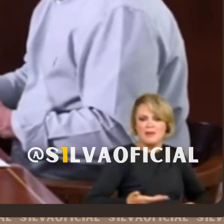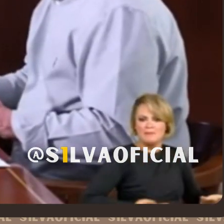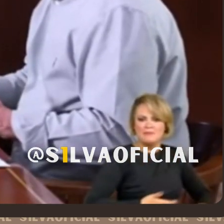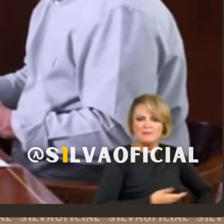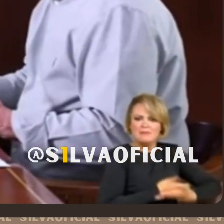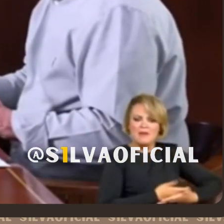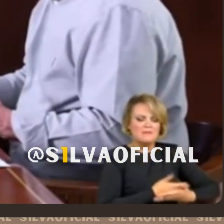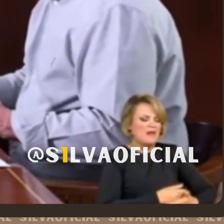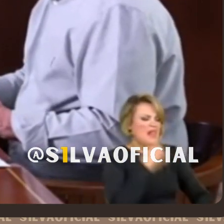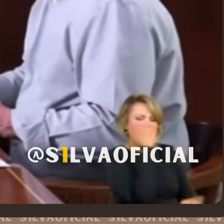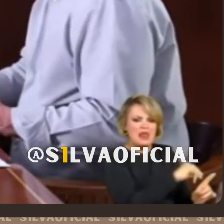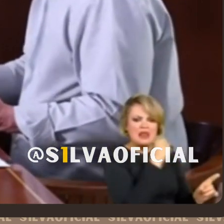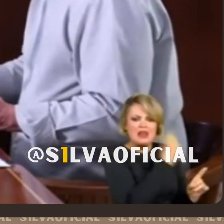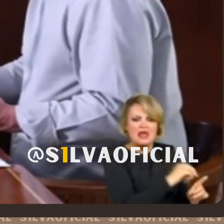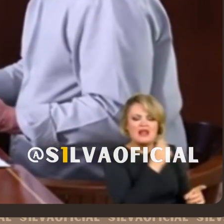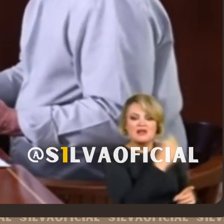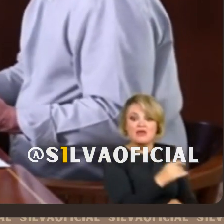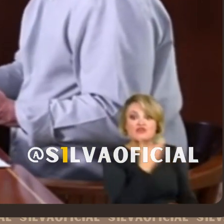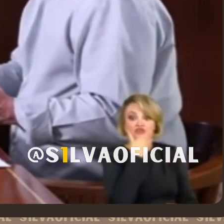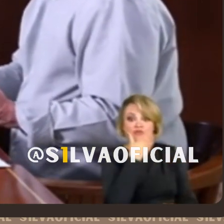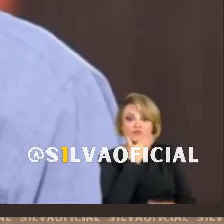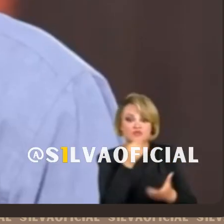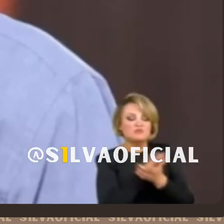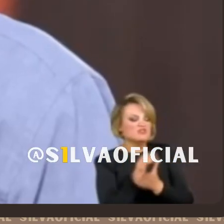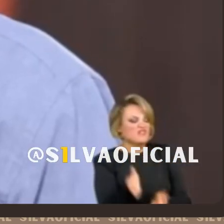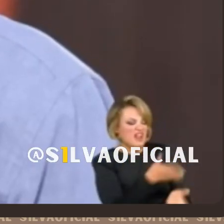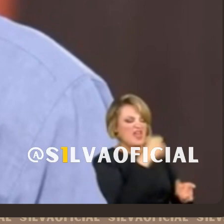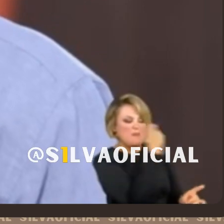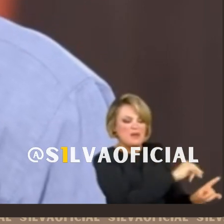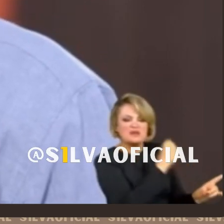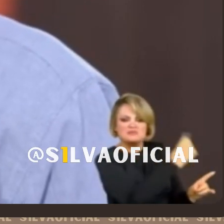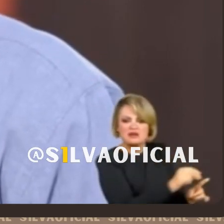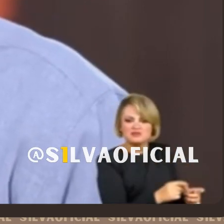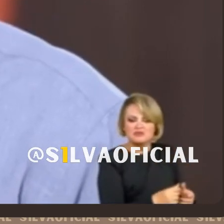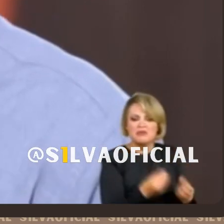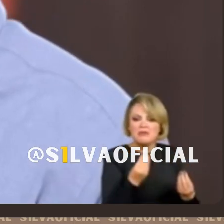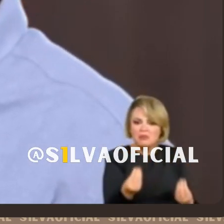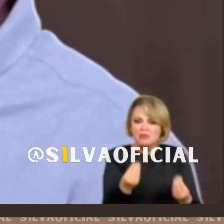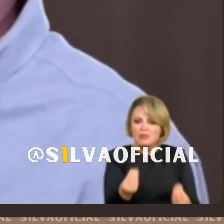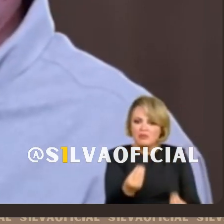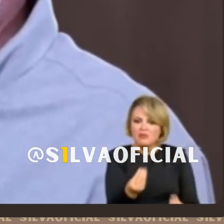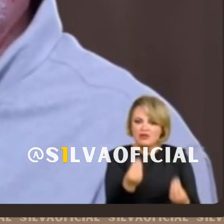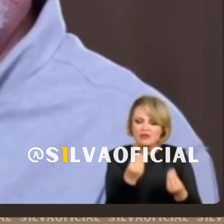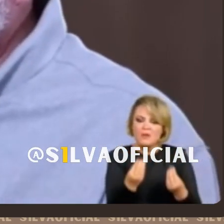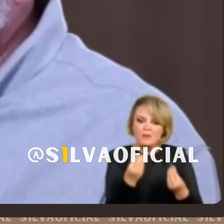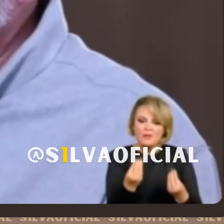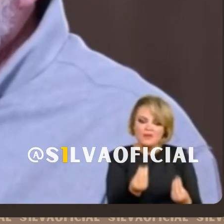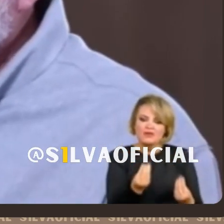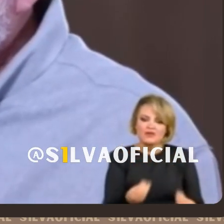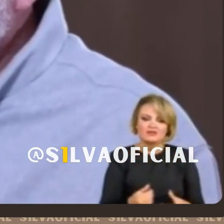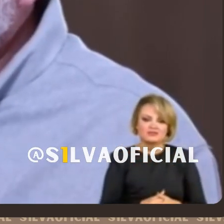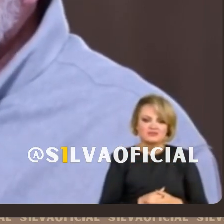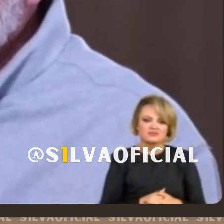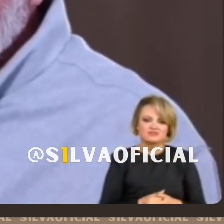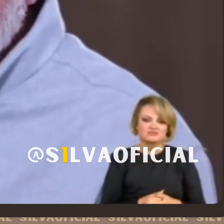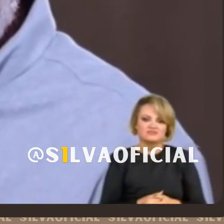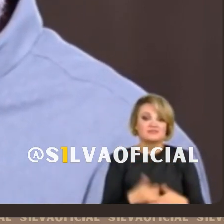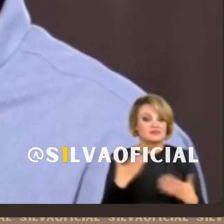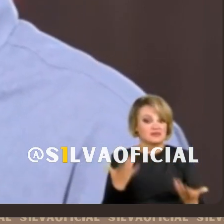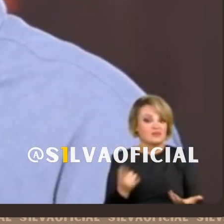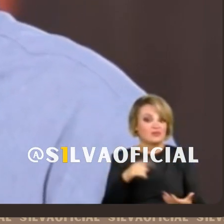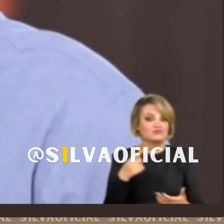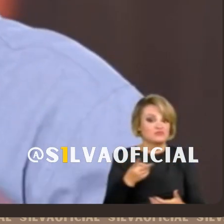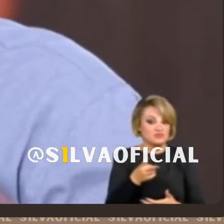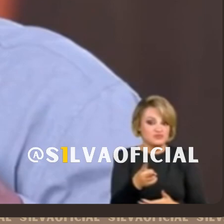ela a bater. Uhum. Como é que pode? Que mundo que você vai construir? É. Então, nós vamos continuar na nossa toada, sabe,